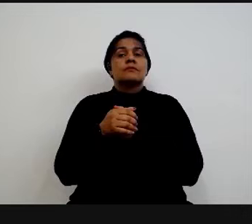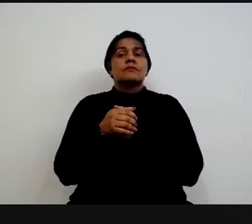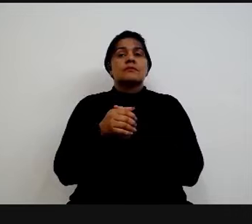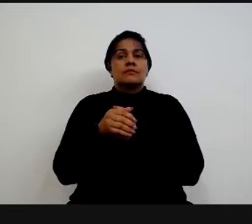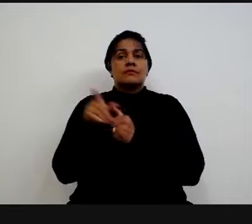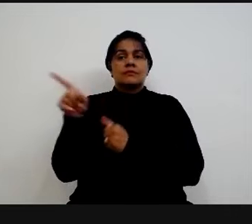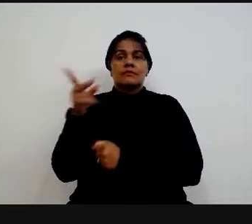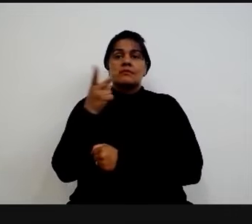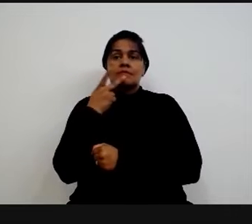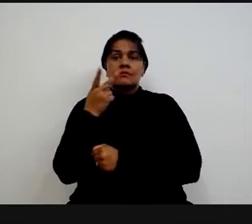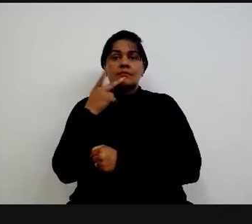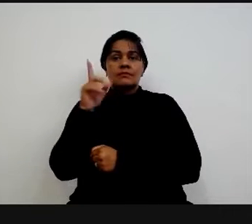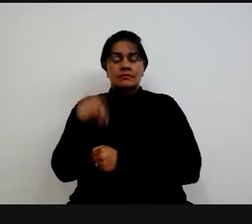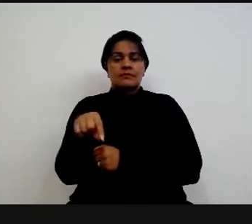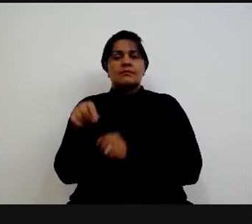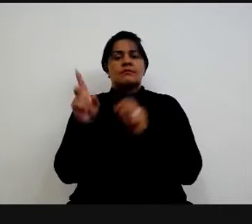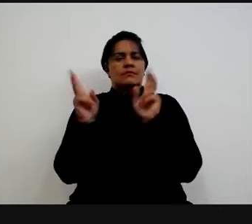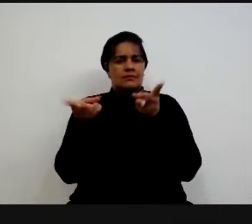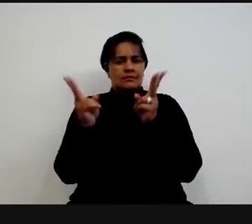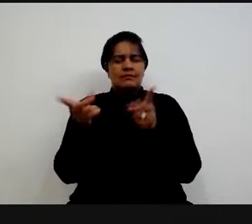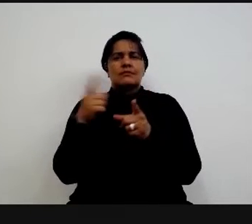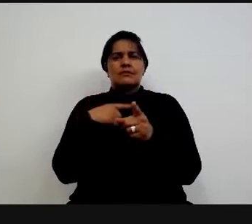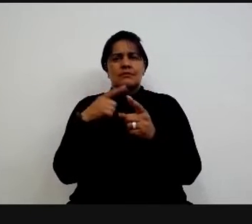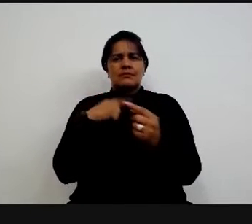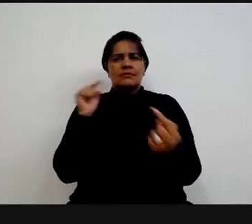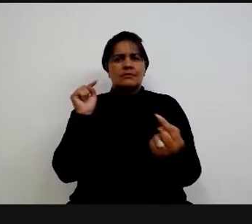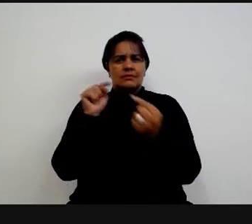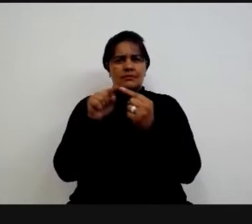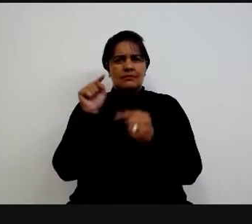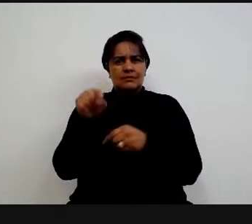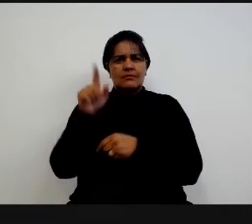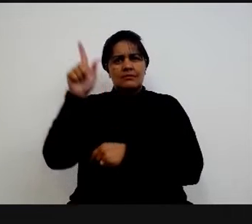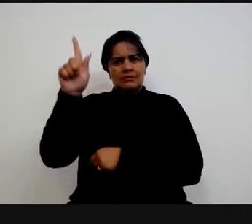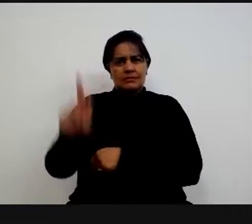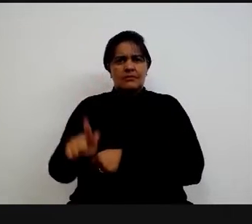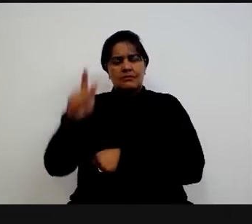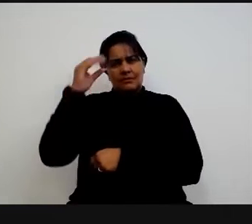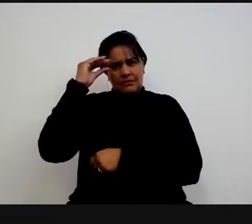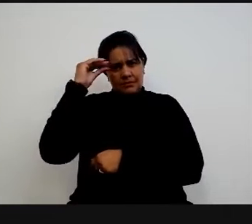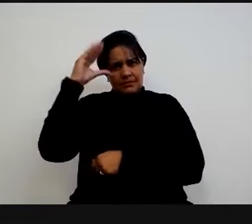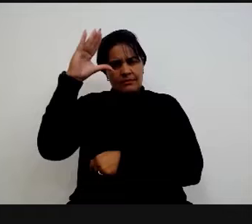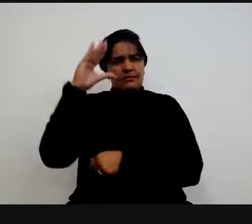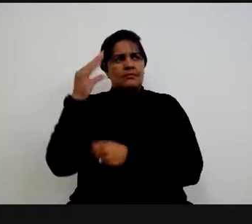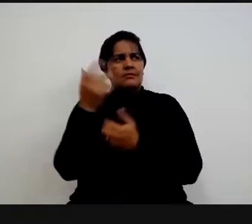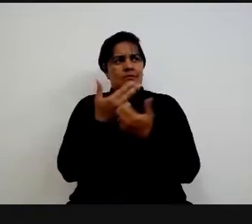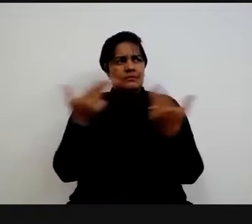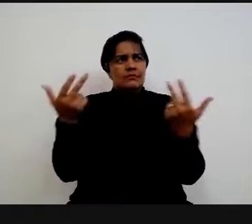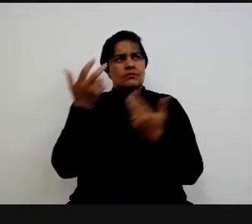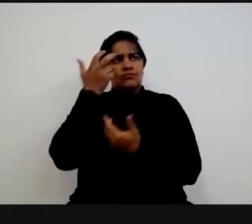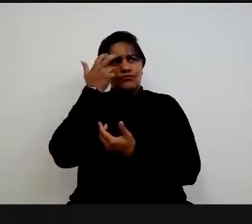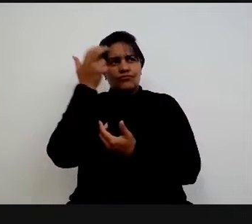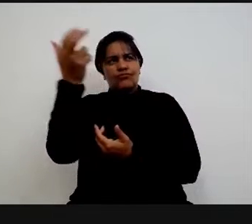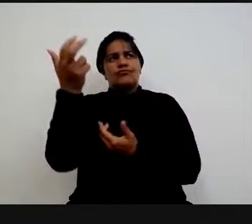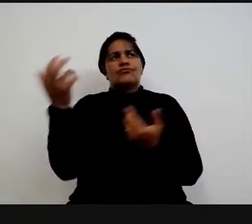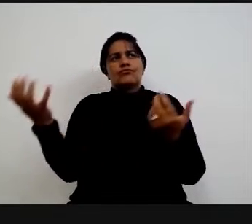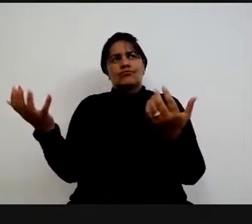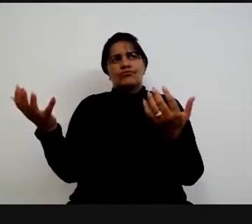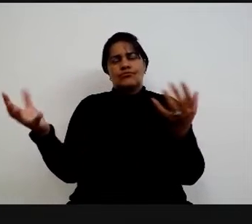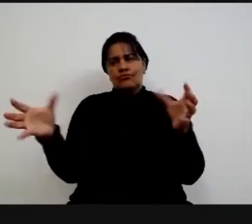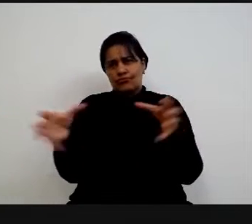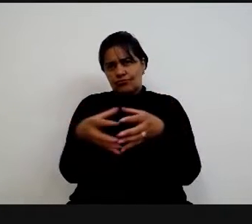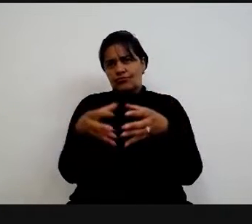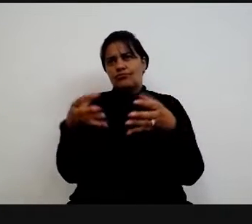ela fala algo que está ligado a isso que eu estou dizendo, né, da gestão do conhecimento, da inteligência coletiva, da